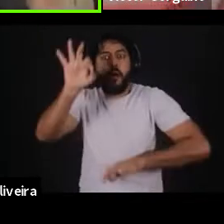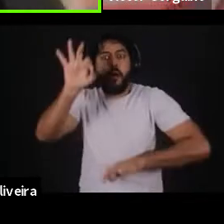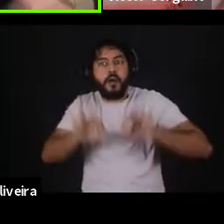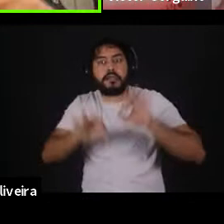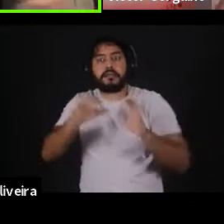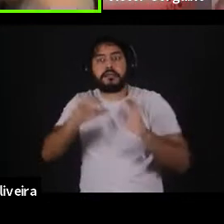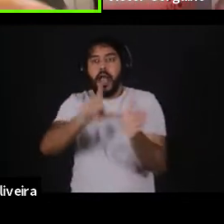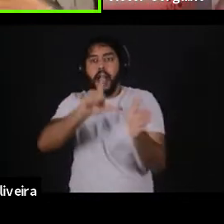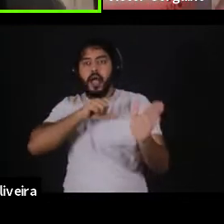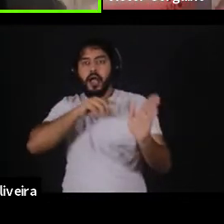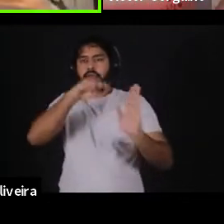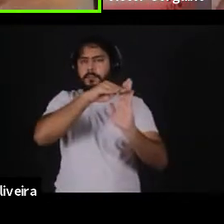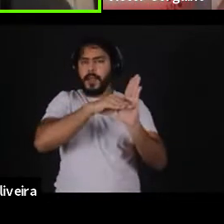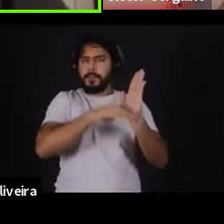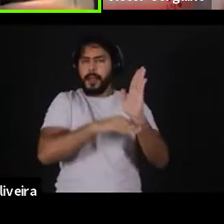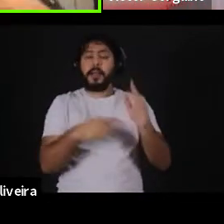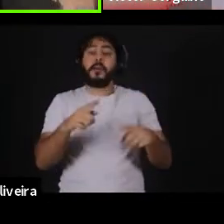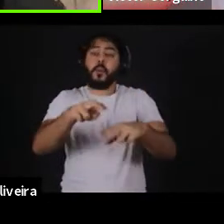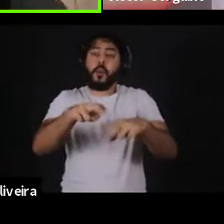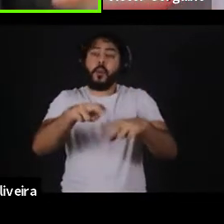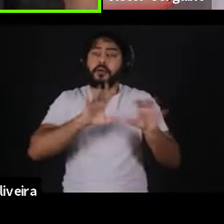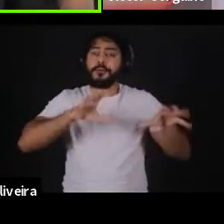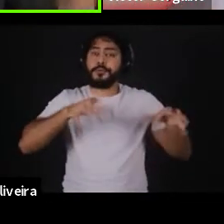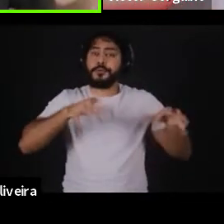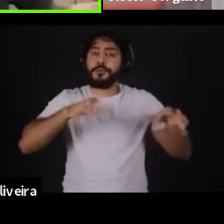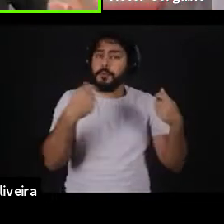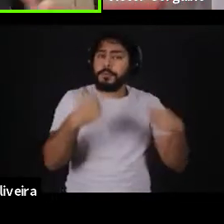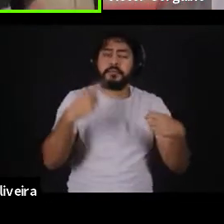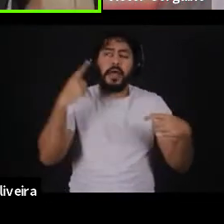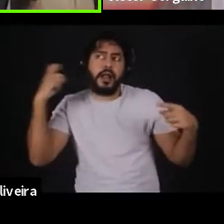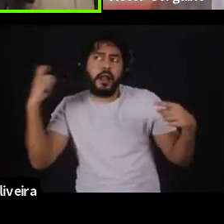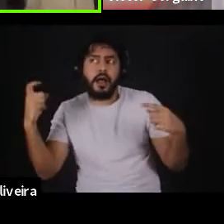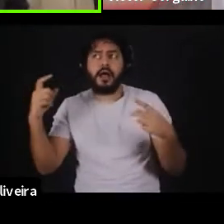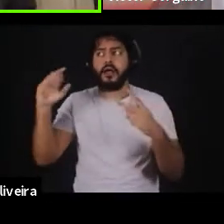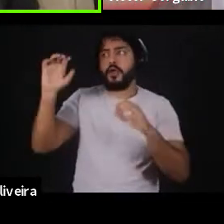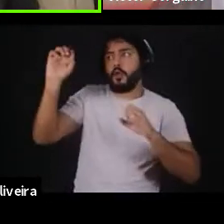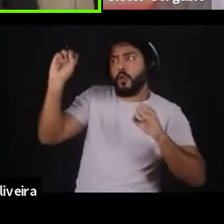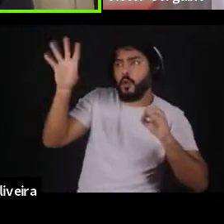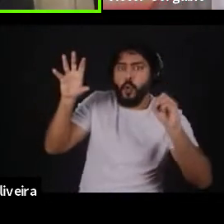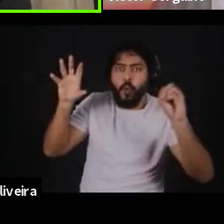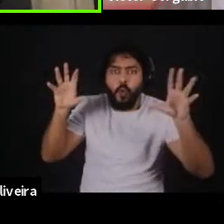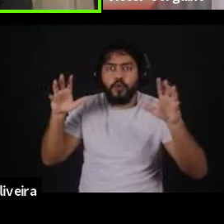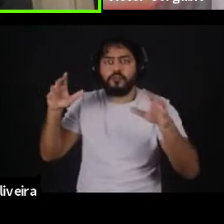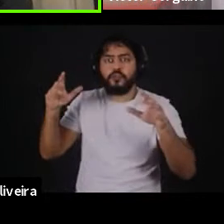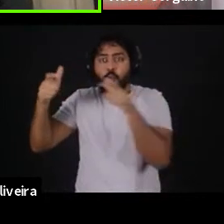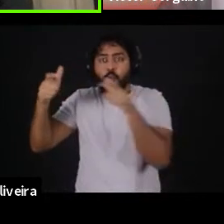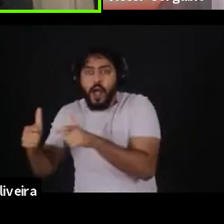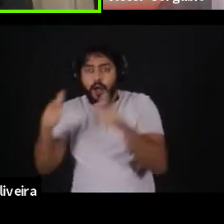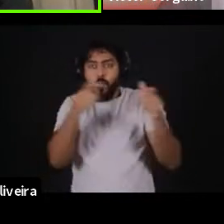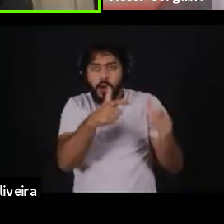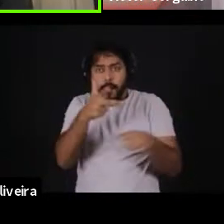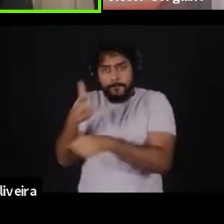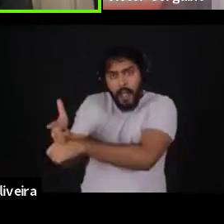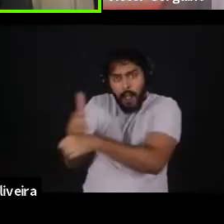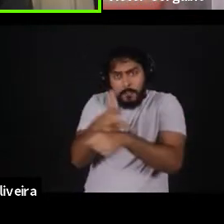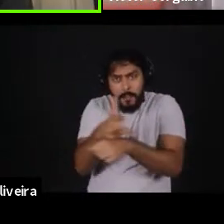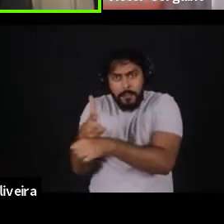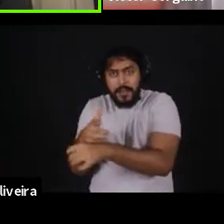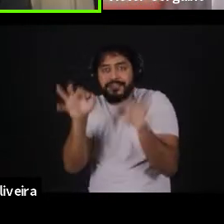Tem que saber cadê a cena, tem o som, tem que estar coordenado, não sei o quê, a luz tem que estar certa, né? Então, enfim.